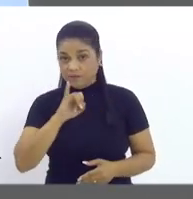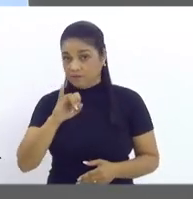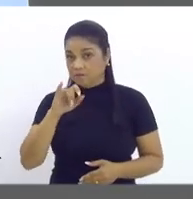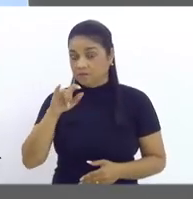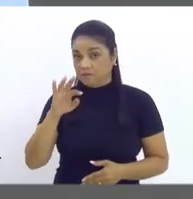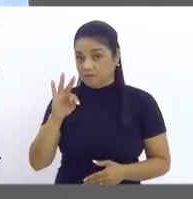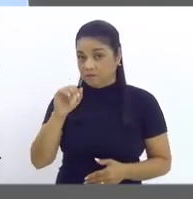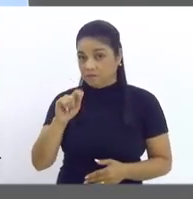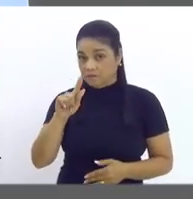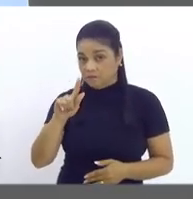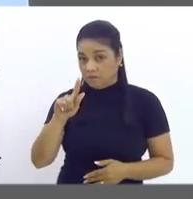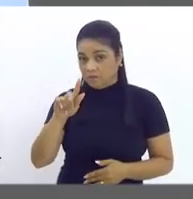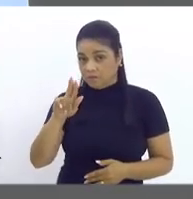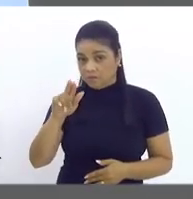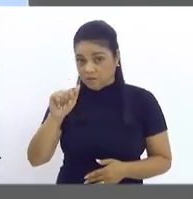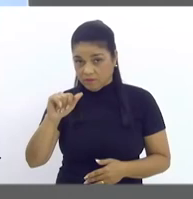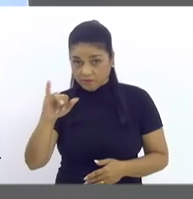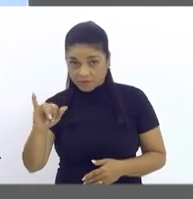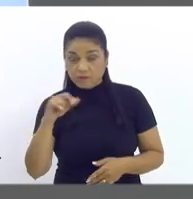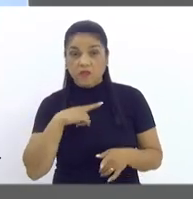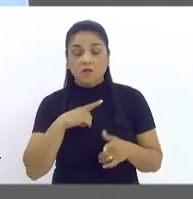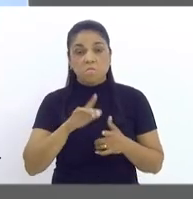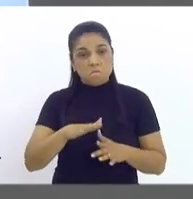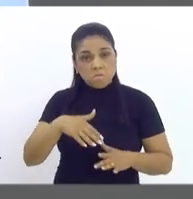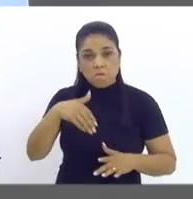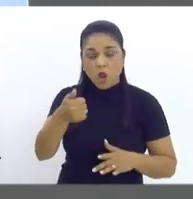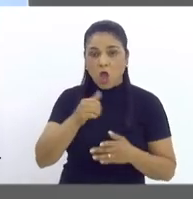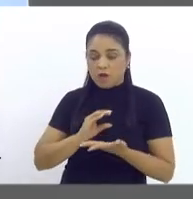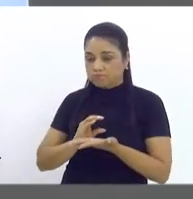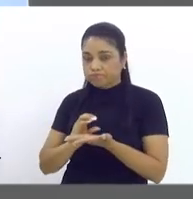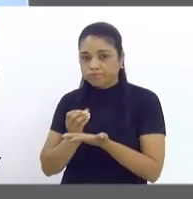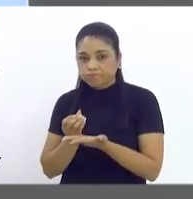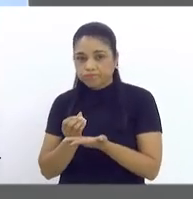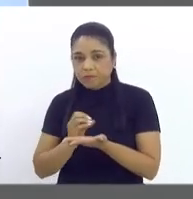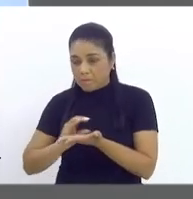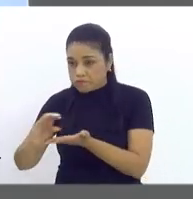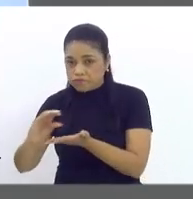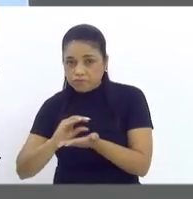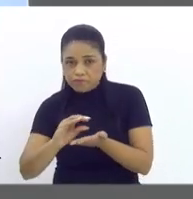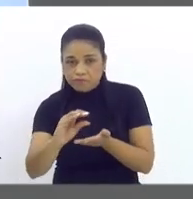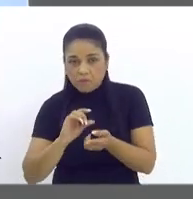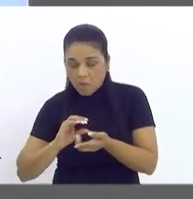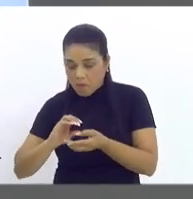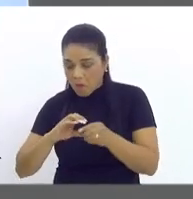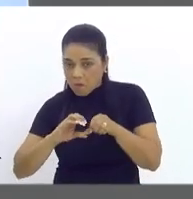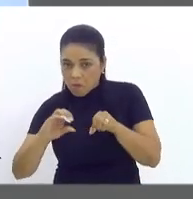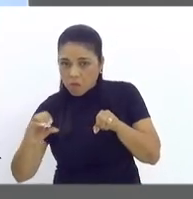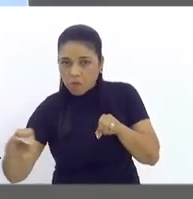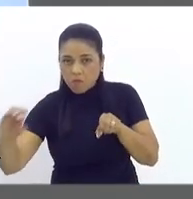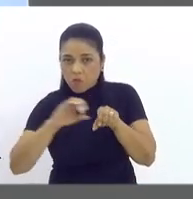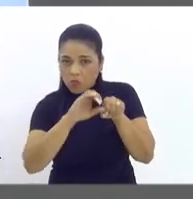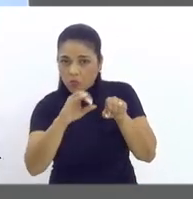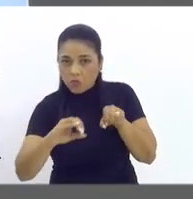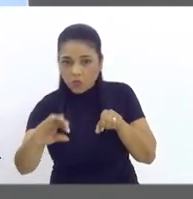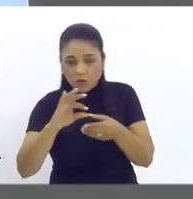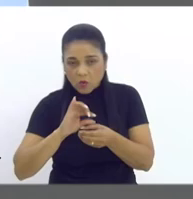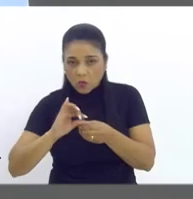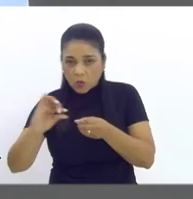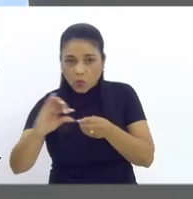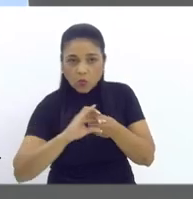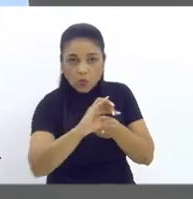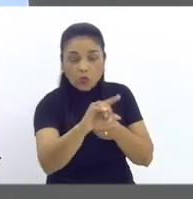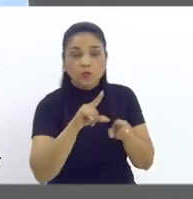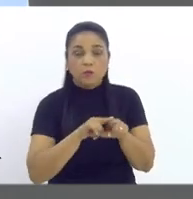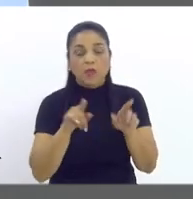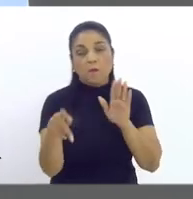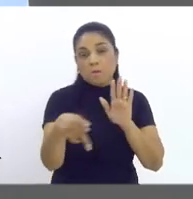uma melhora de atendimento e aumentando a disponibilidade de gás nessa região. Temos também aí projeto